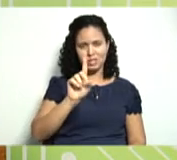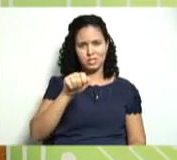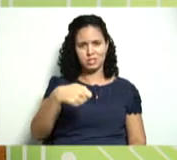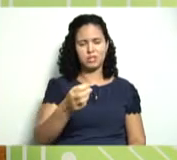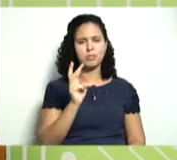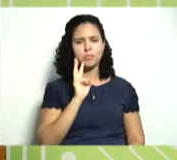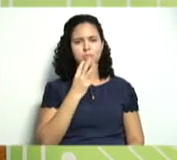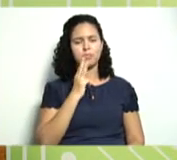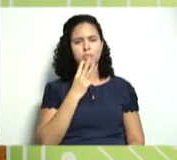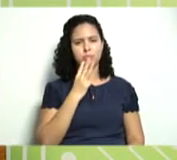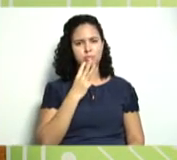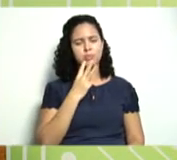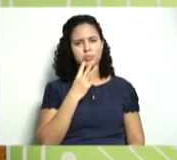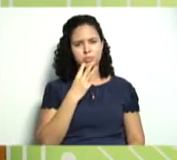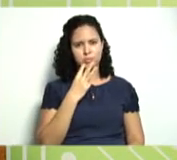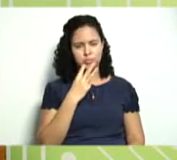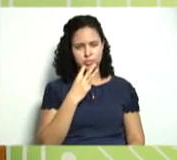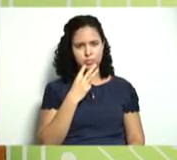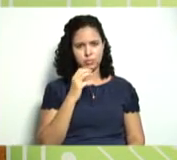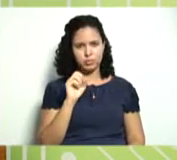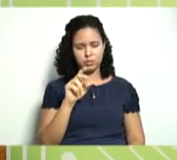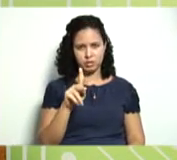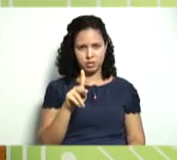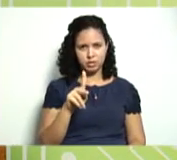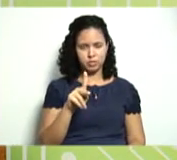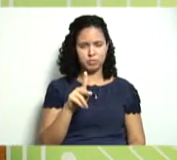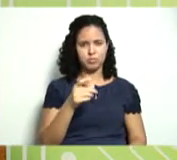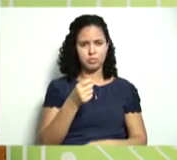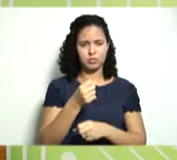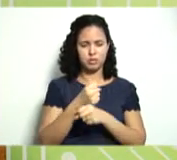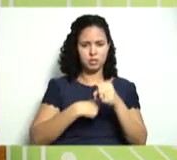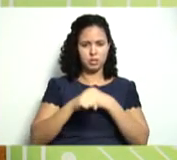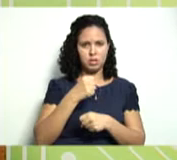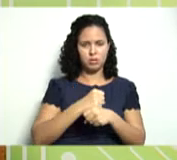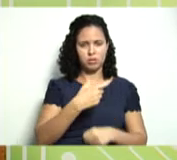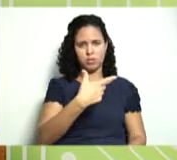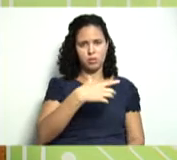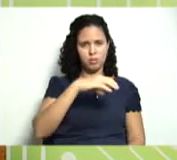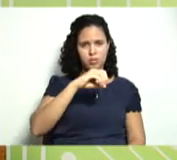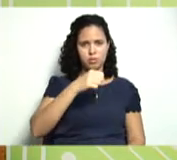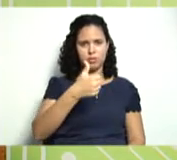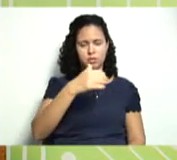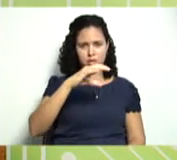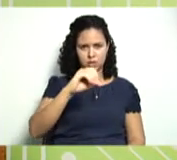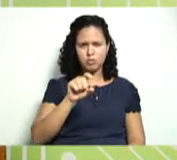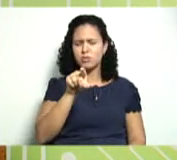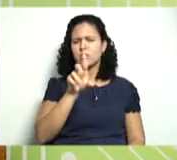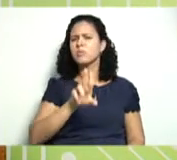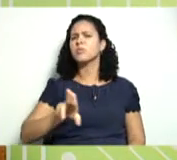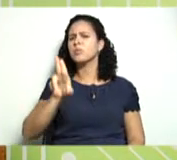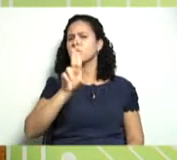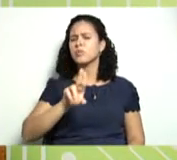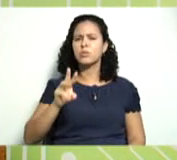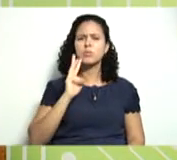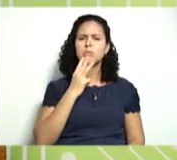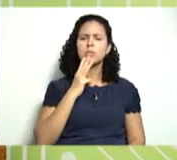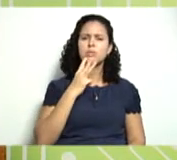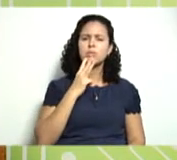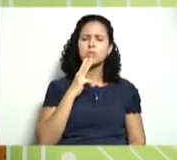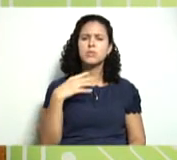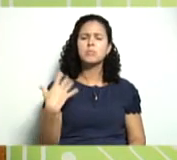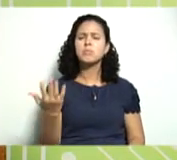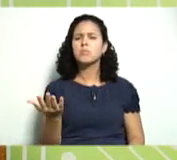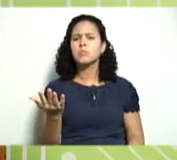microsoft word versão 2010 eu pergunto pra vocês vocês utilizam hoje em que tipo de